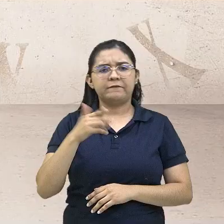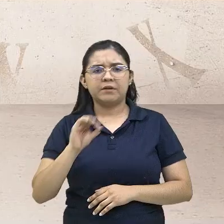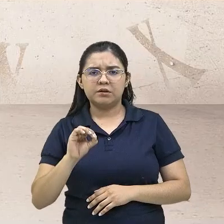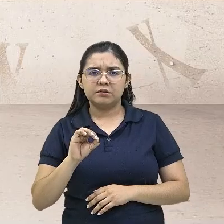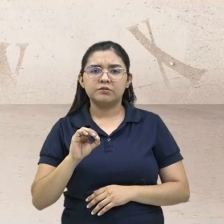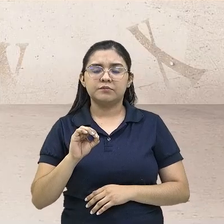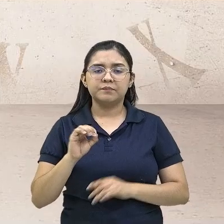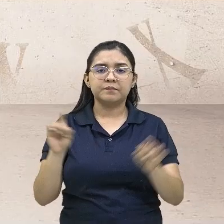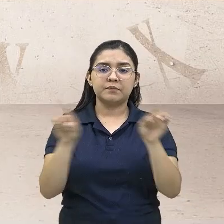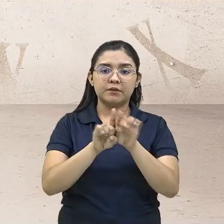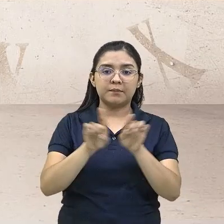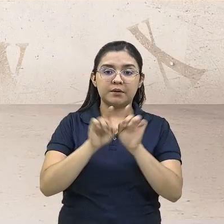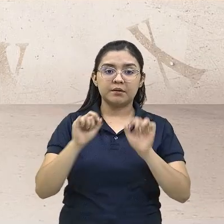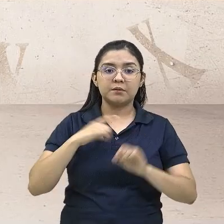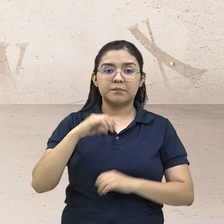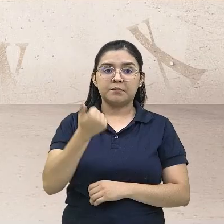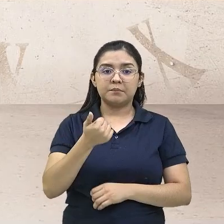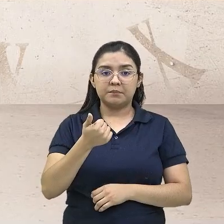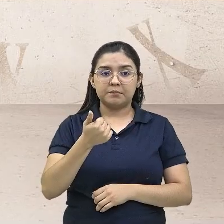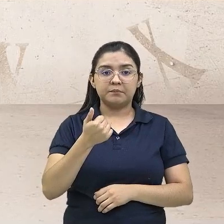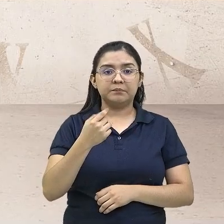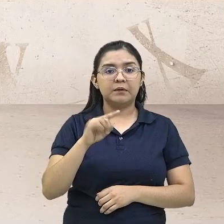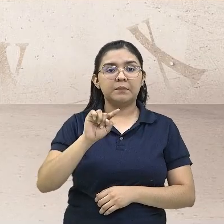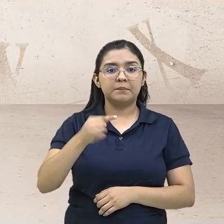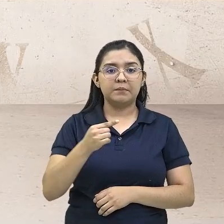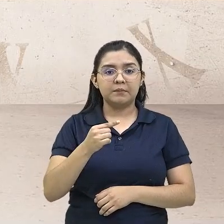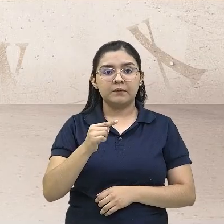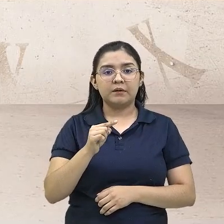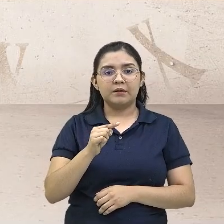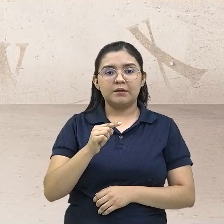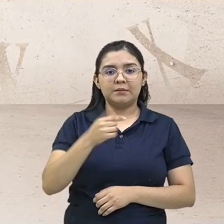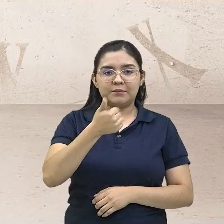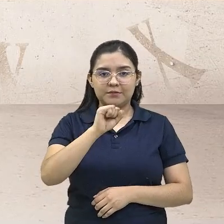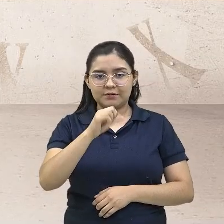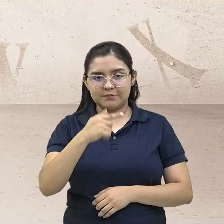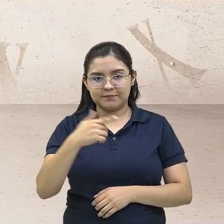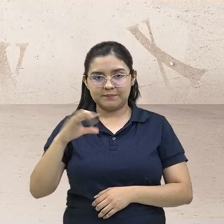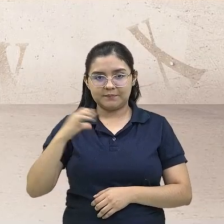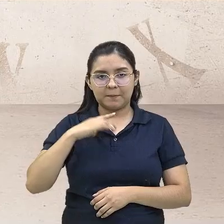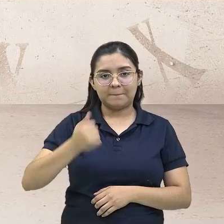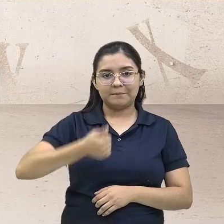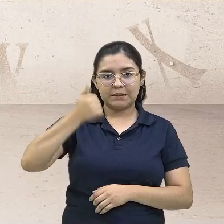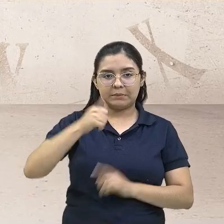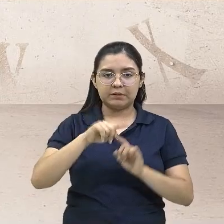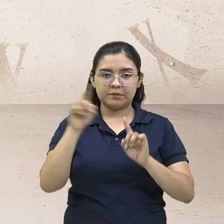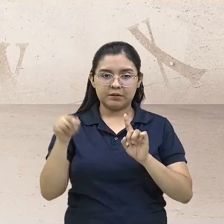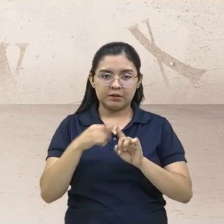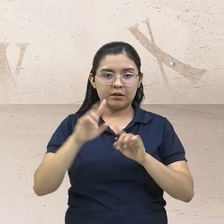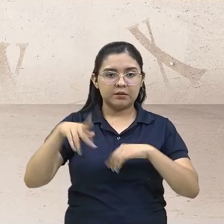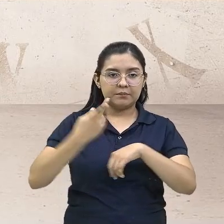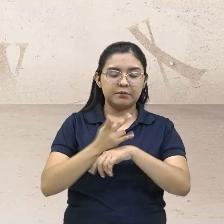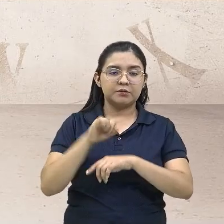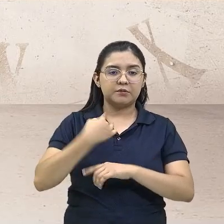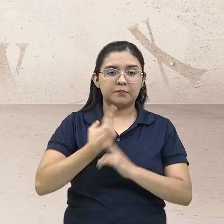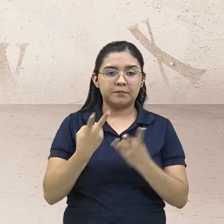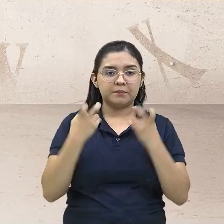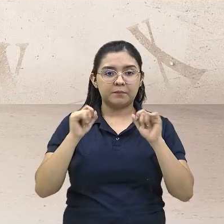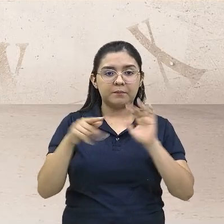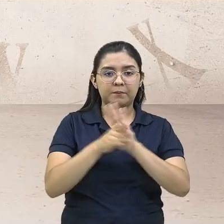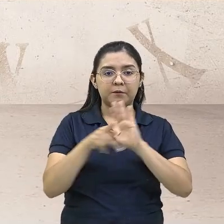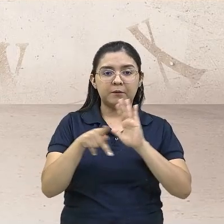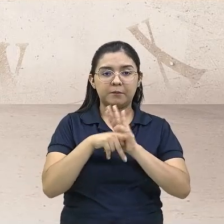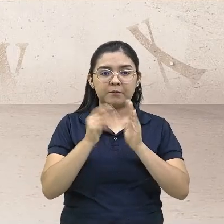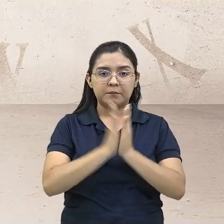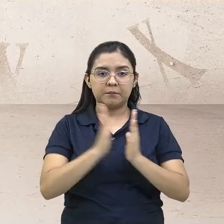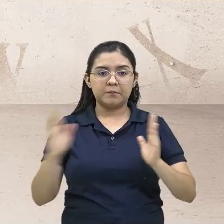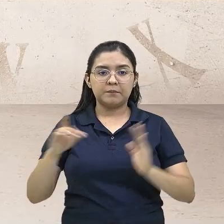XX. Aí nós temos, em 1879, o primeiro ciclo. Logo depois, a gente já vai observar o período do